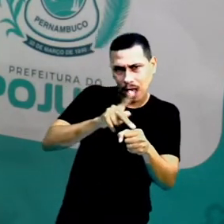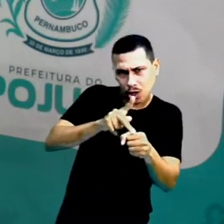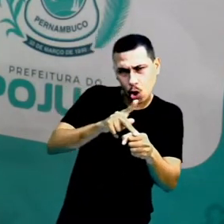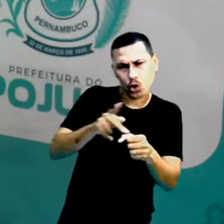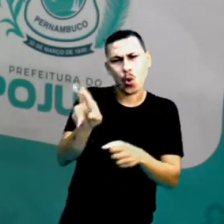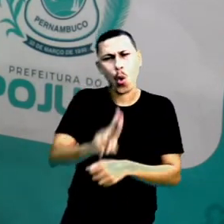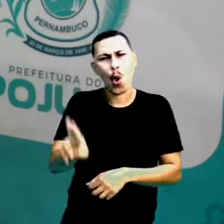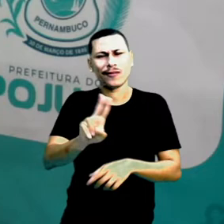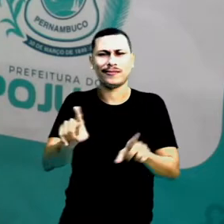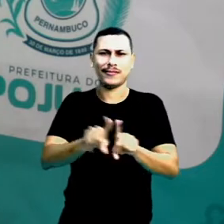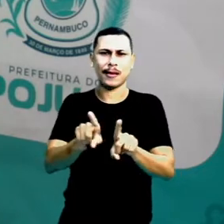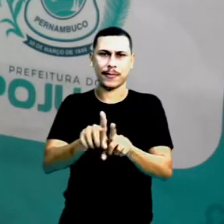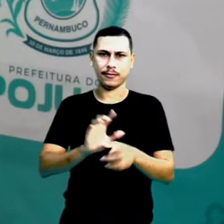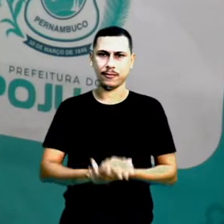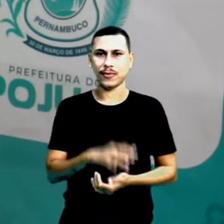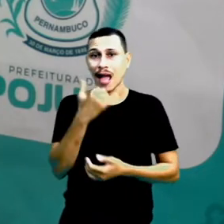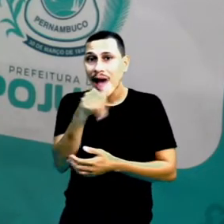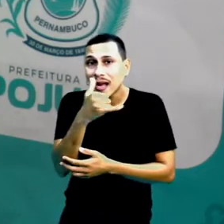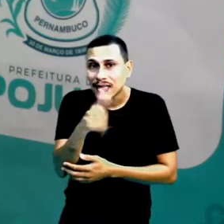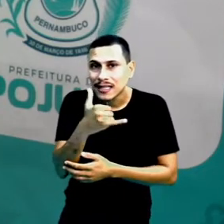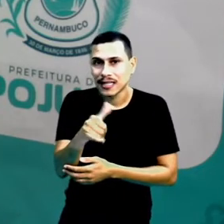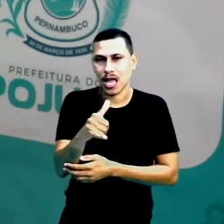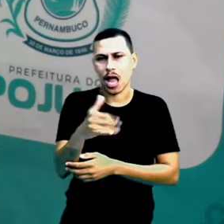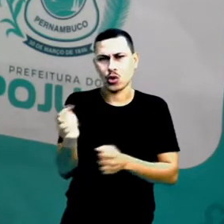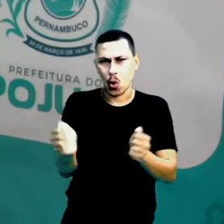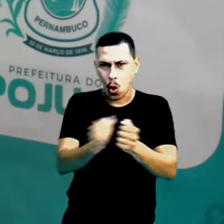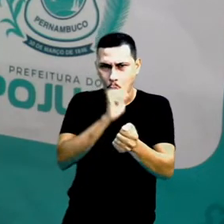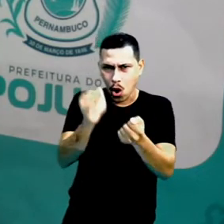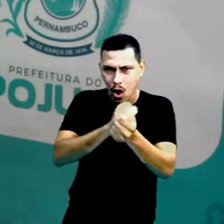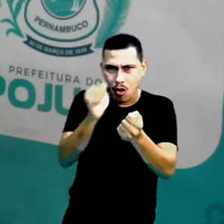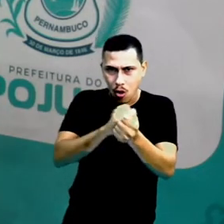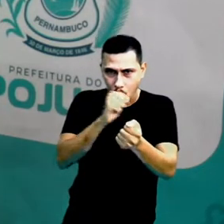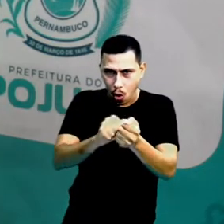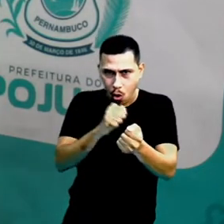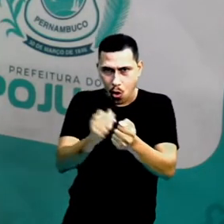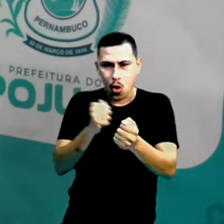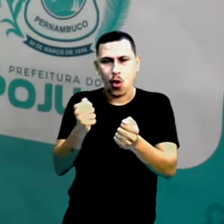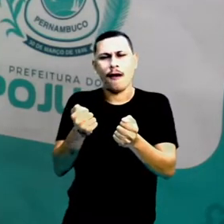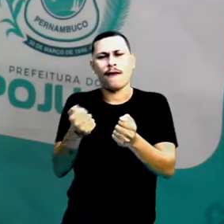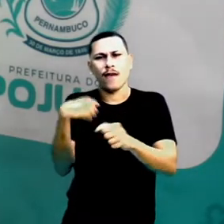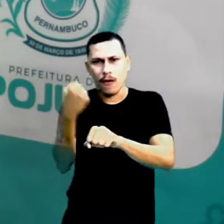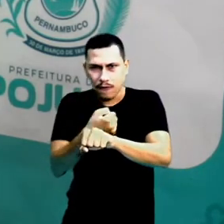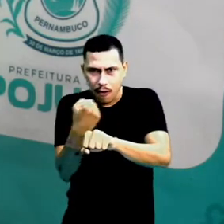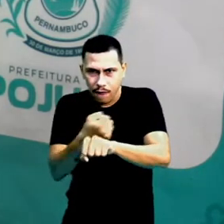muito também a energia do carvão. Olha que interessante.